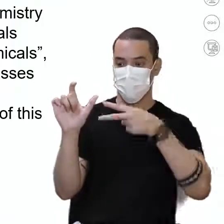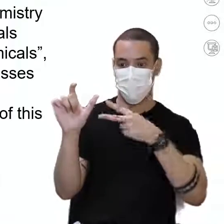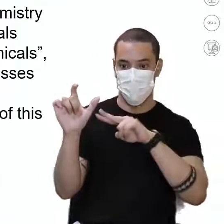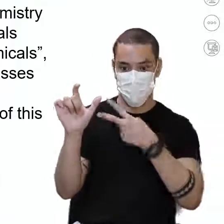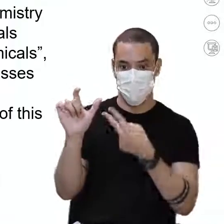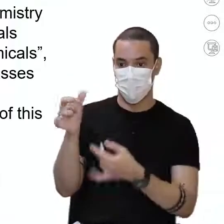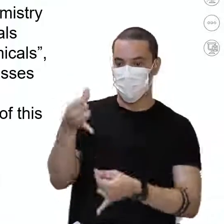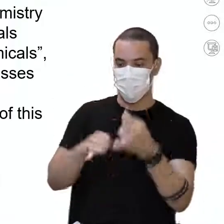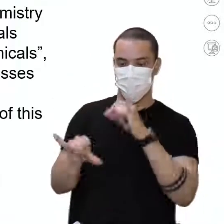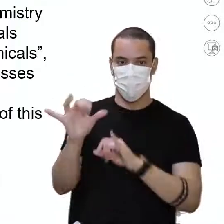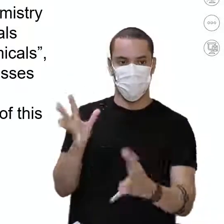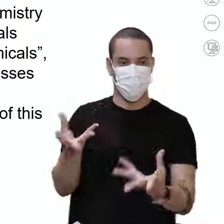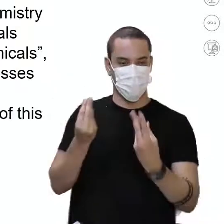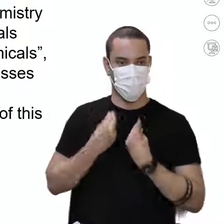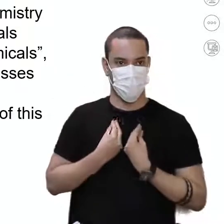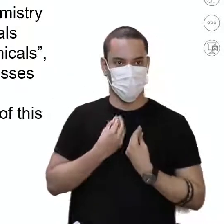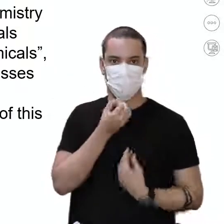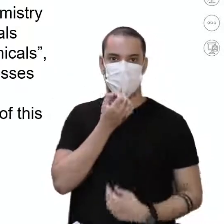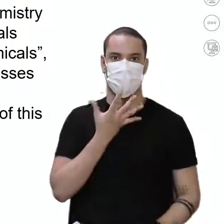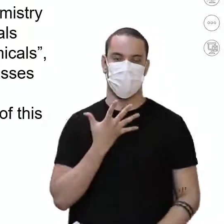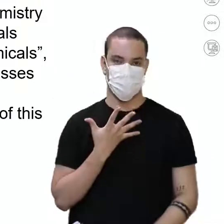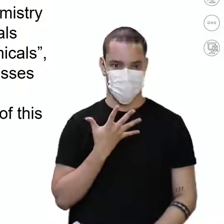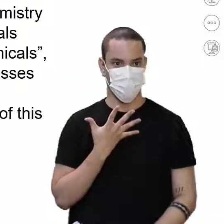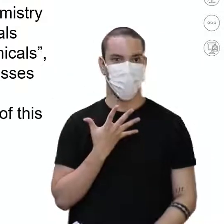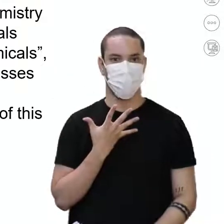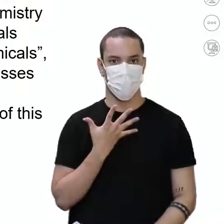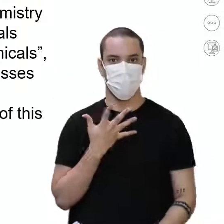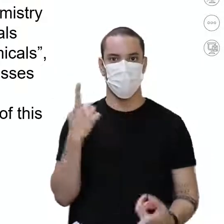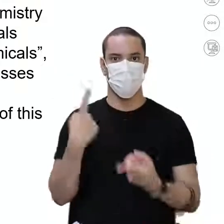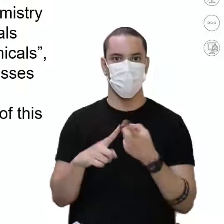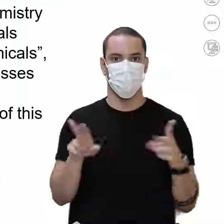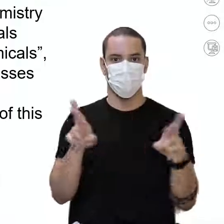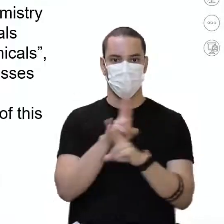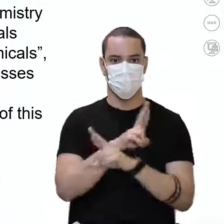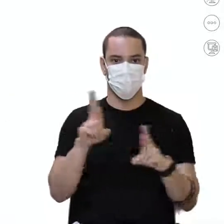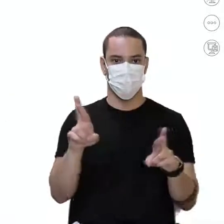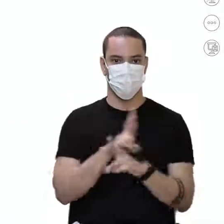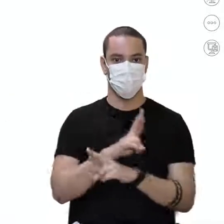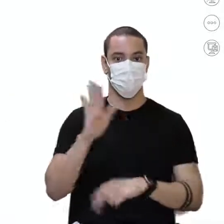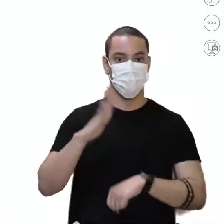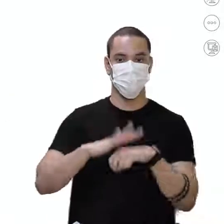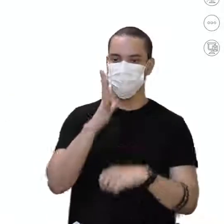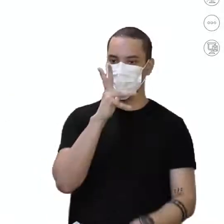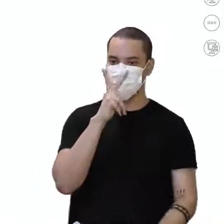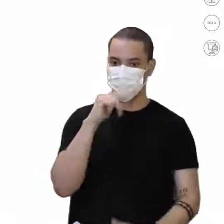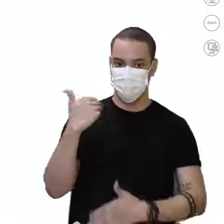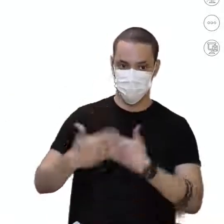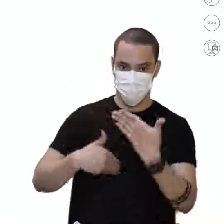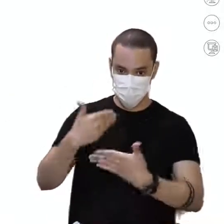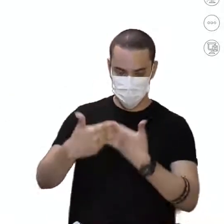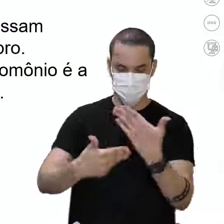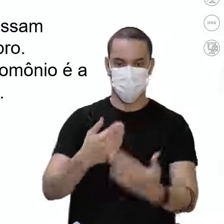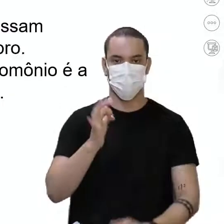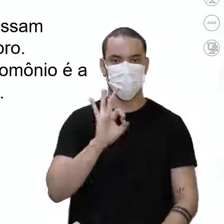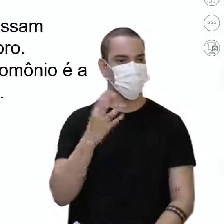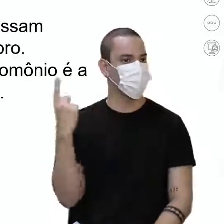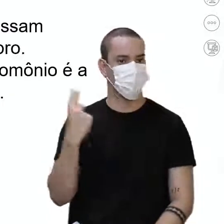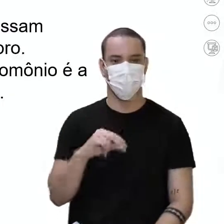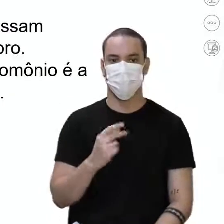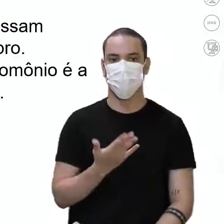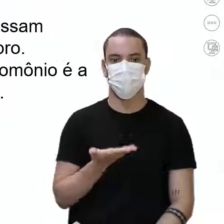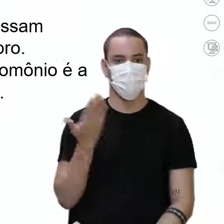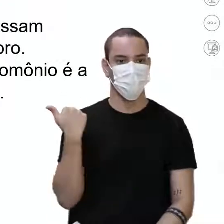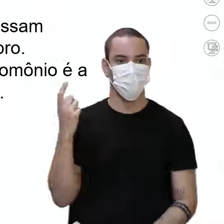conferem benefícios, certo? Quando você está no relacionamento longo, ok? Muito bem, então vamos